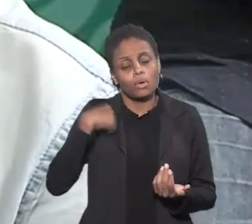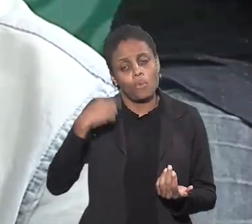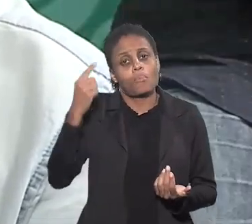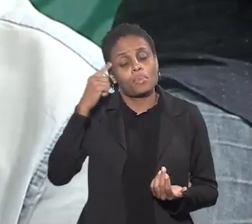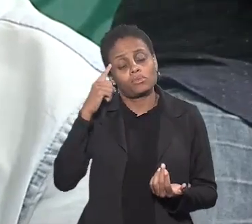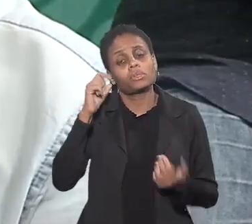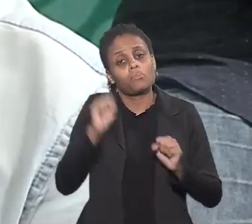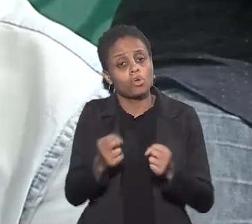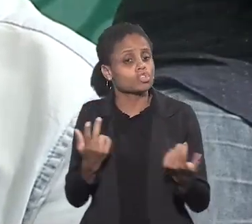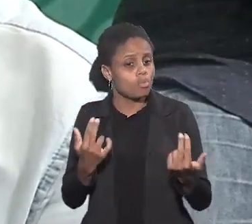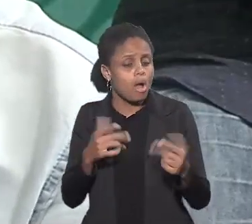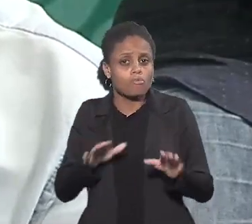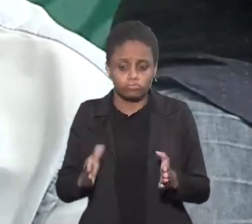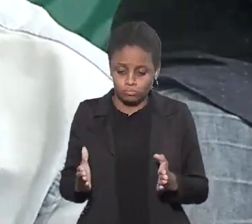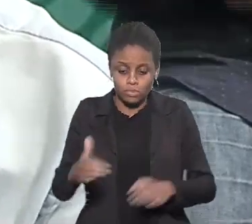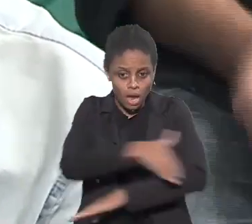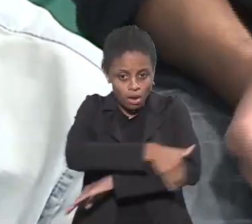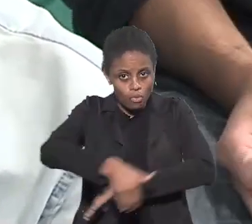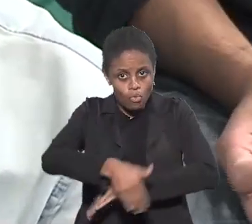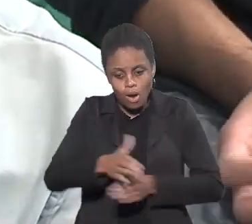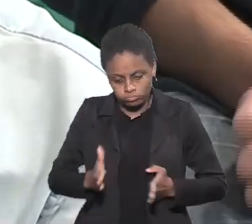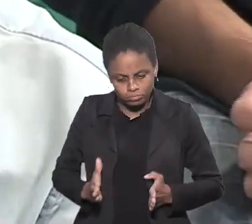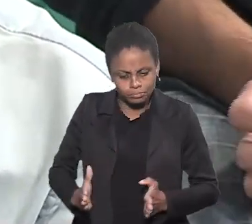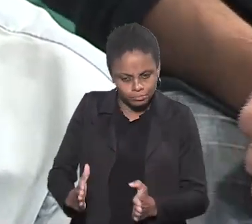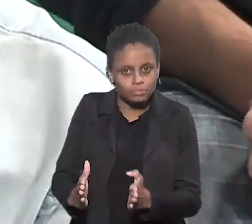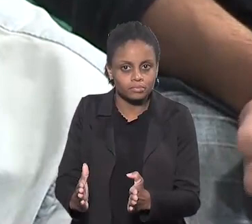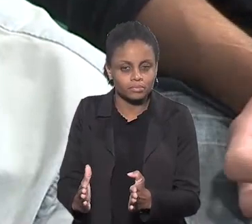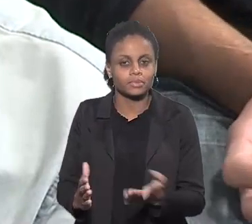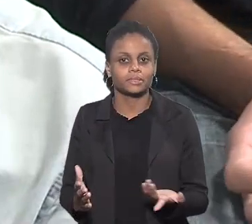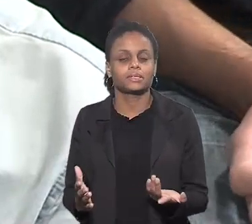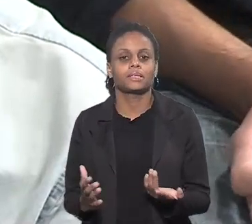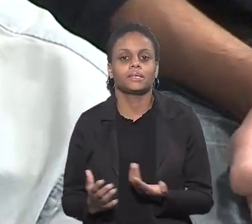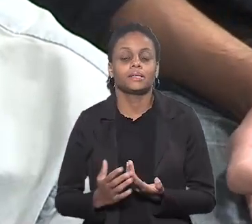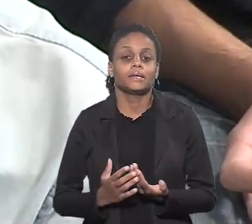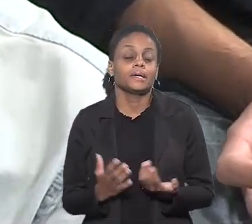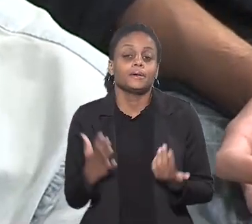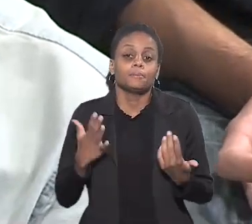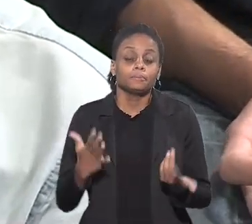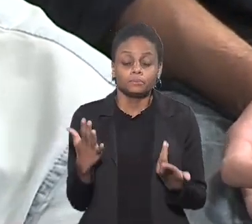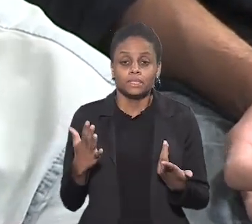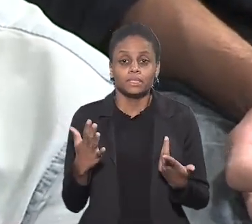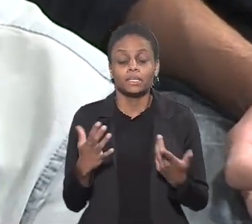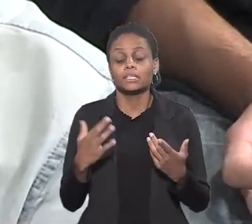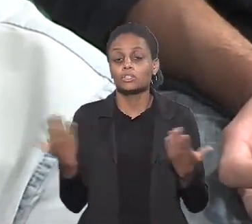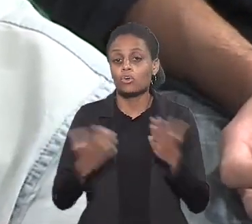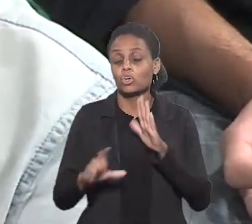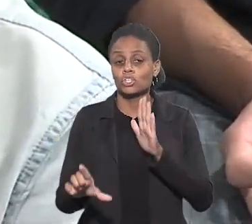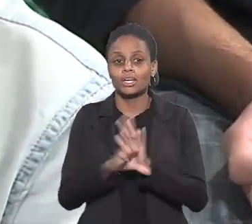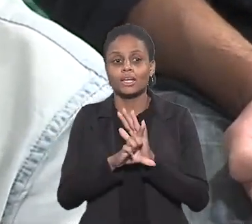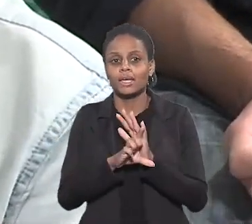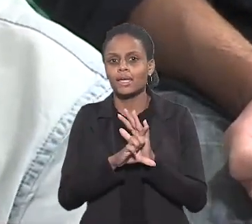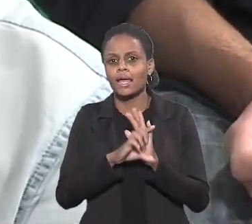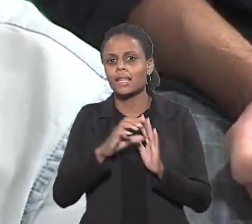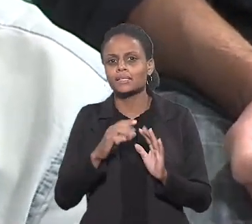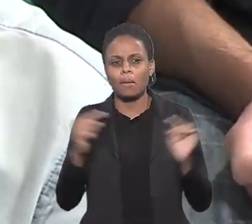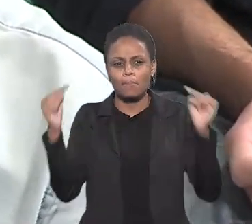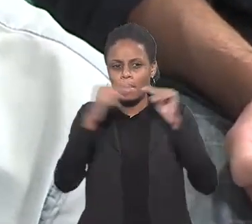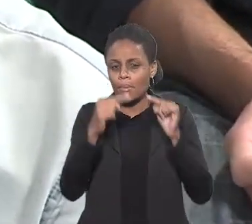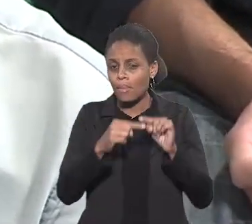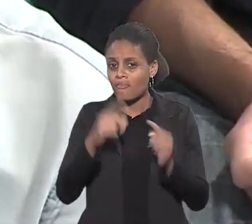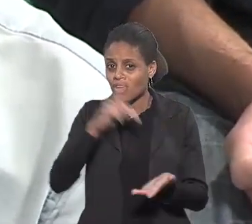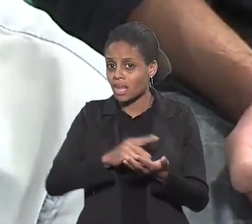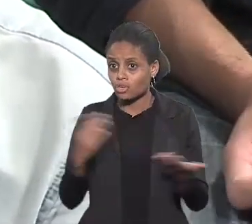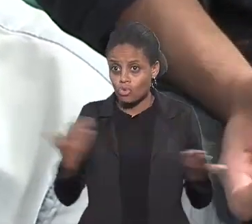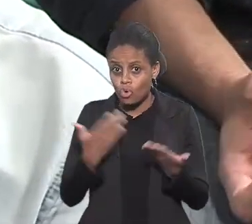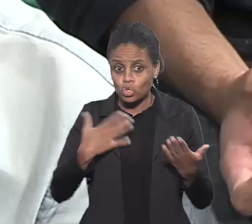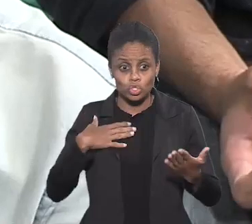da rua. Agora, ao mesmo tempo, é uma legislação que é míope com a realidade do trânsito que a gente tem hoje. Então, se a